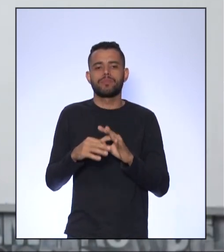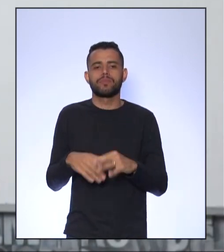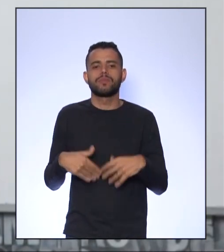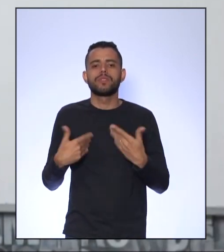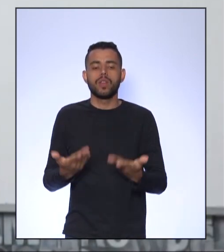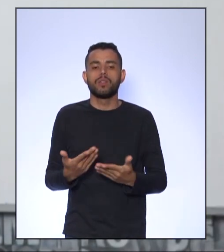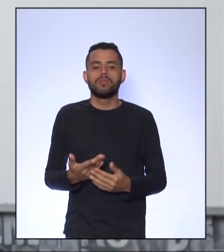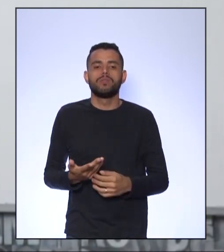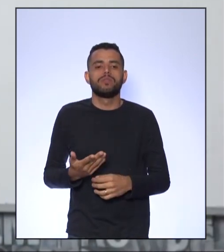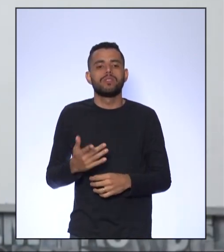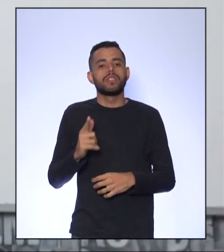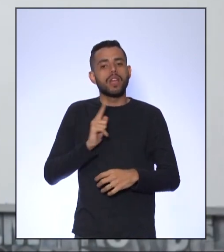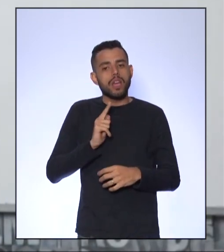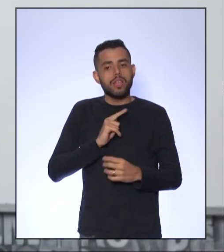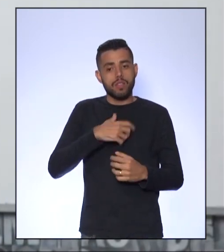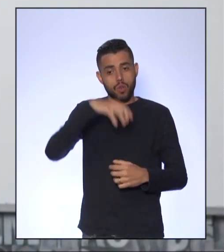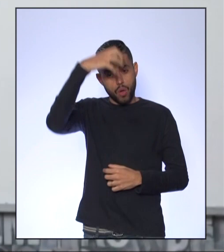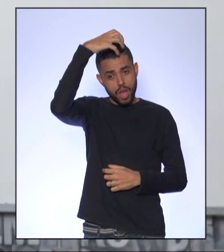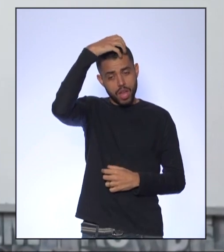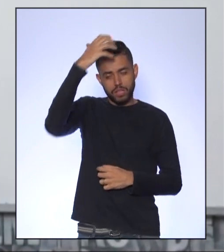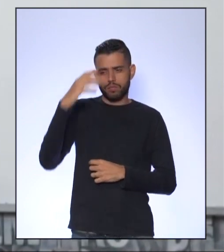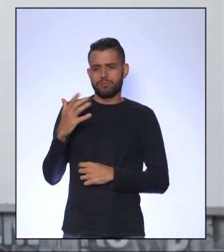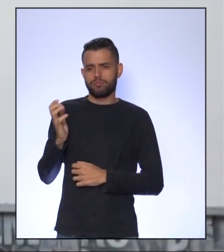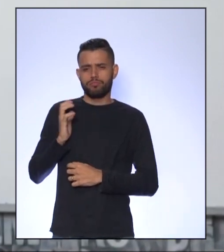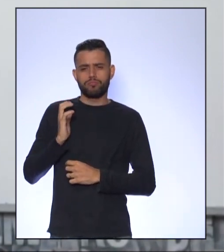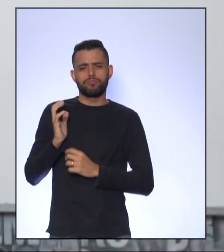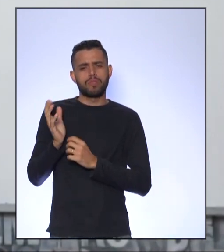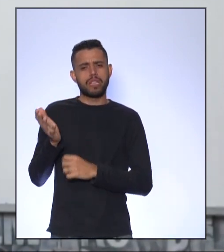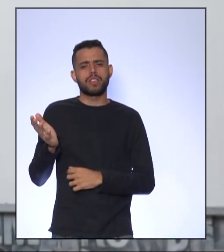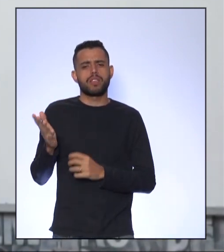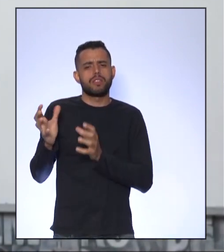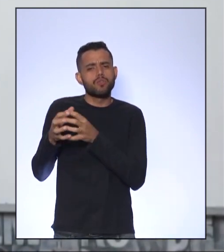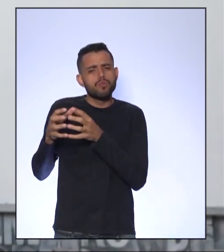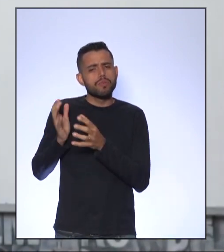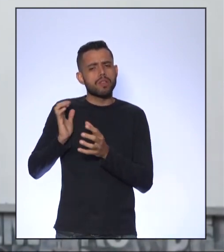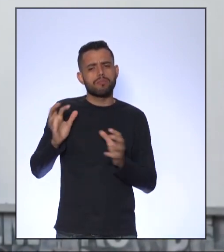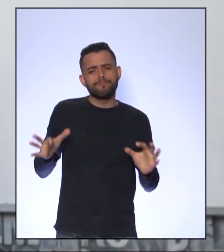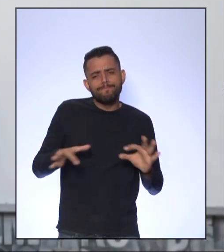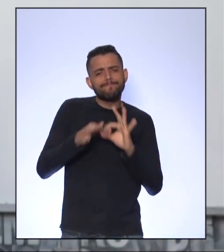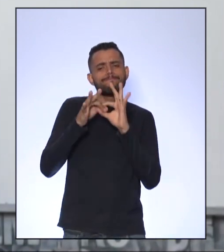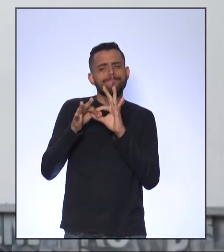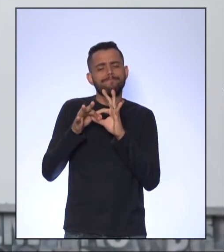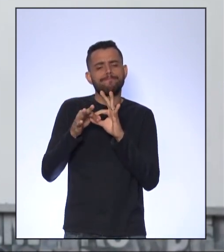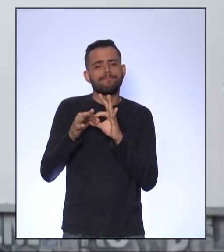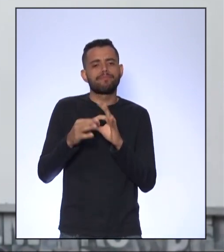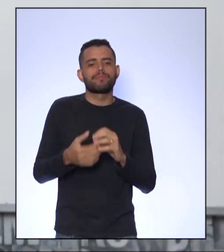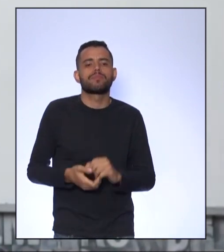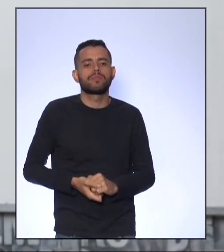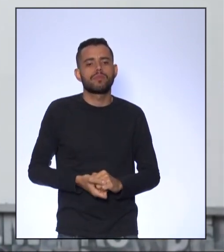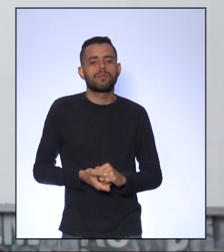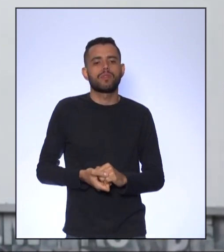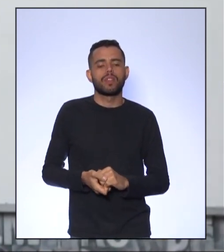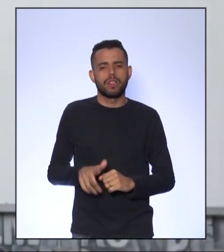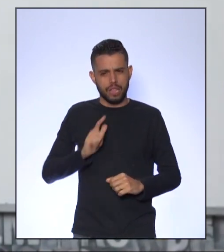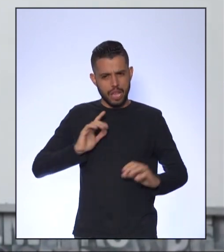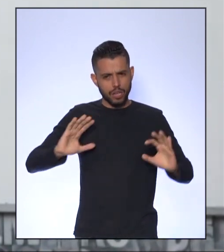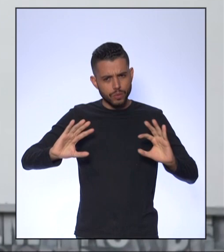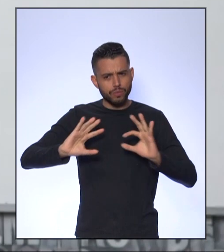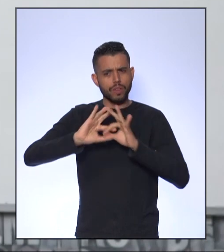medieval se dá na aliança entre reis e burguesia. Professor, existe um